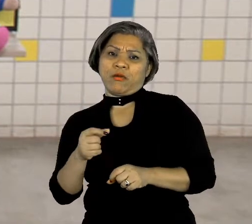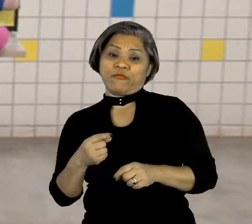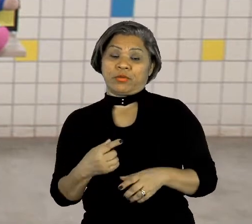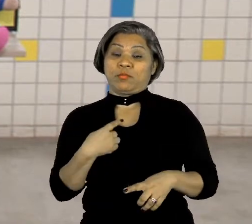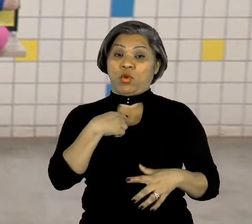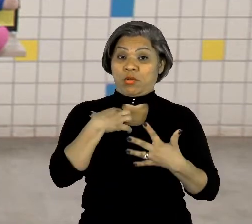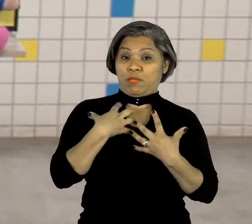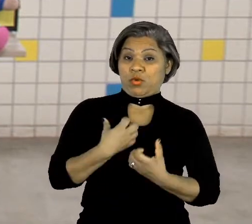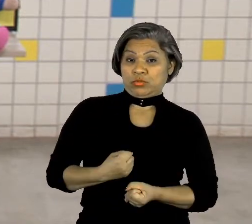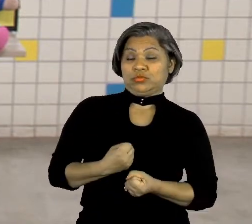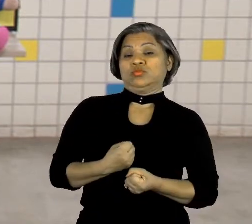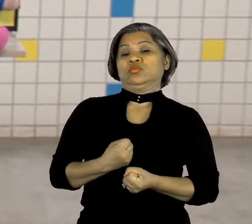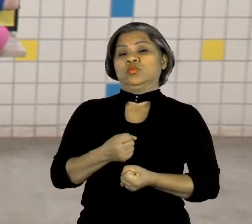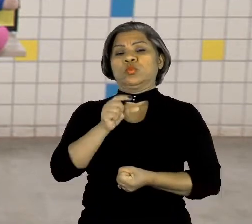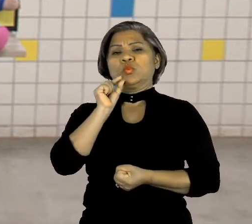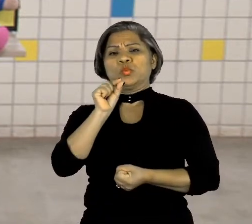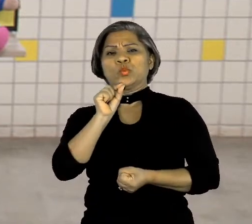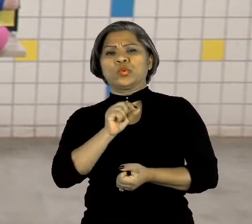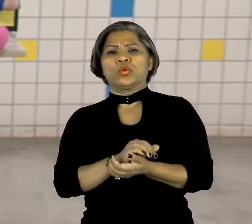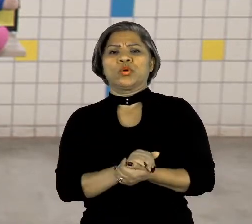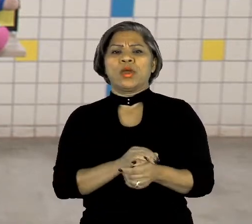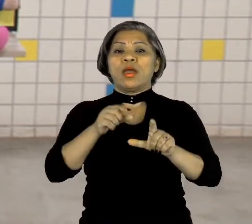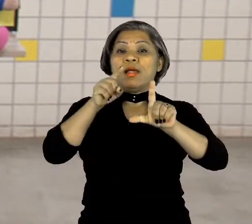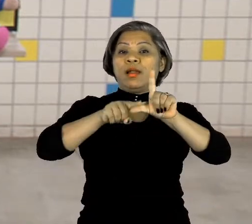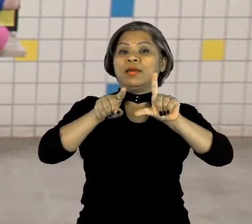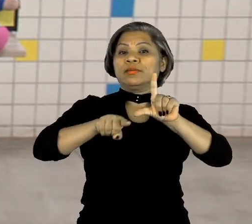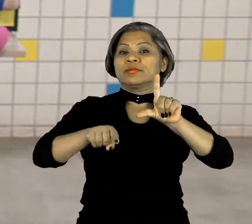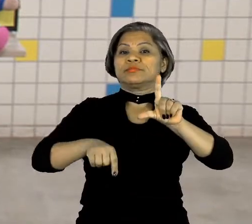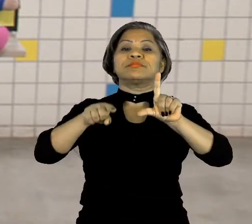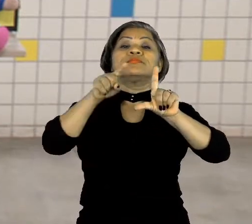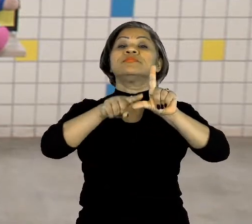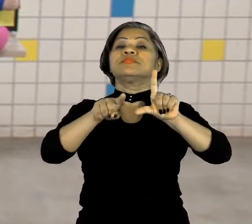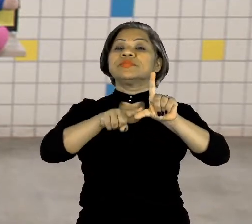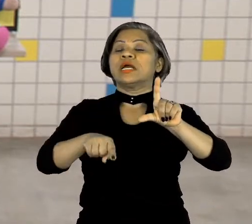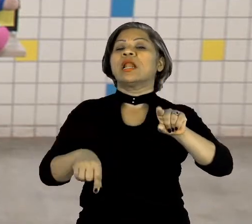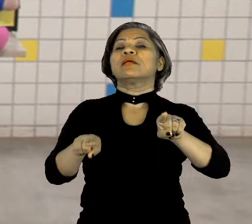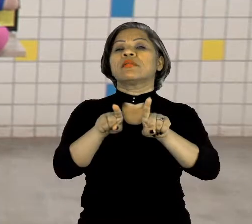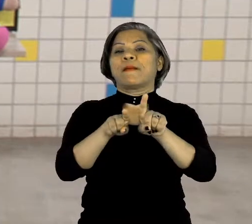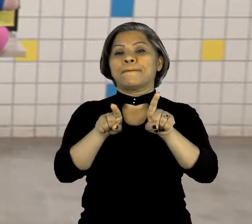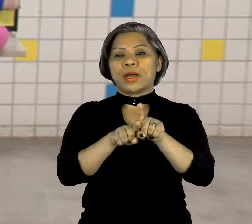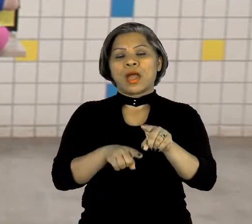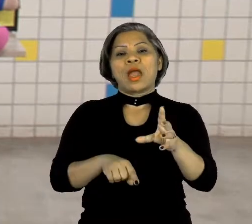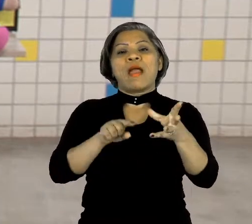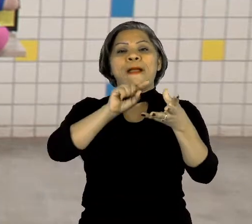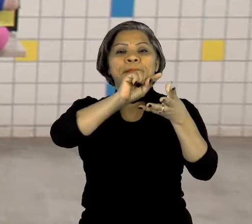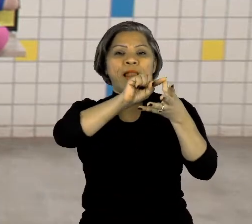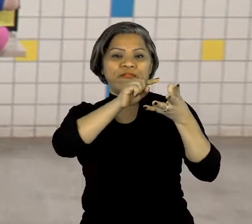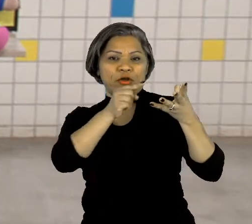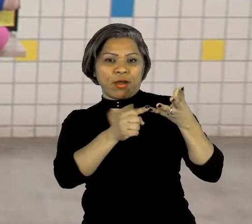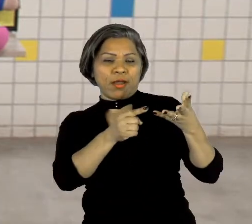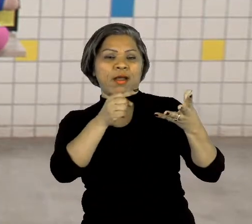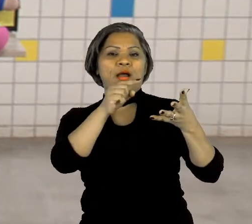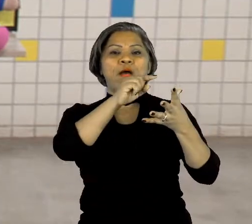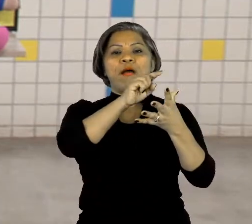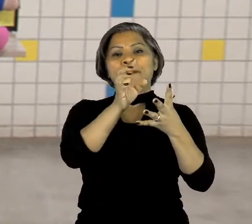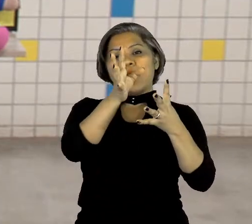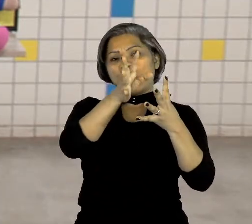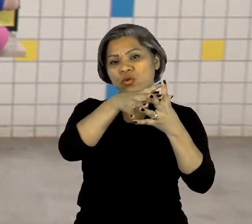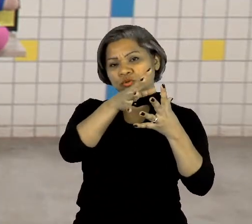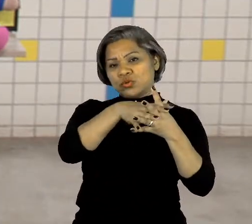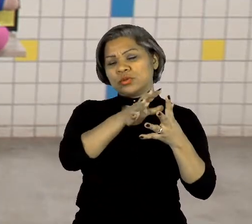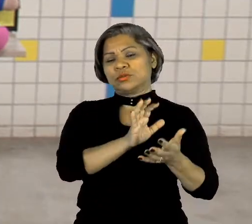E essas letras vão formadas por quê? Por quem? Pela vogal, pela consoante. E essas letras vão formar